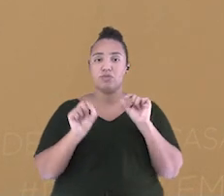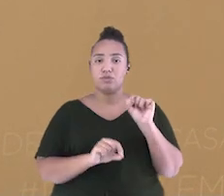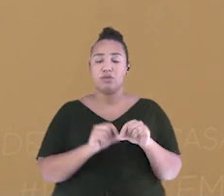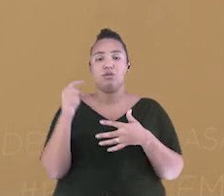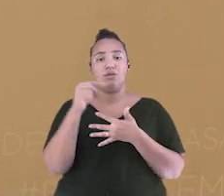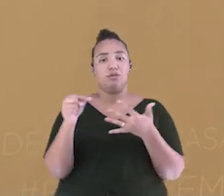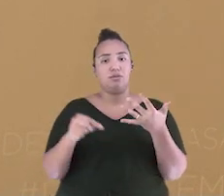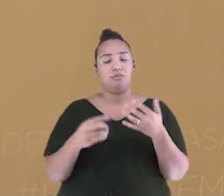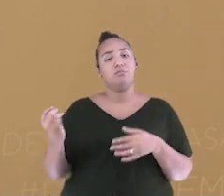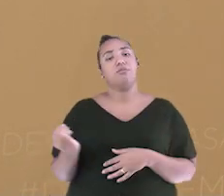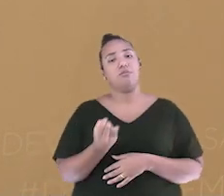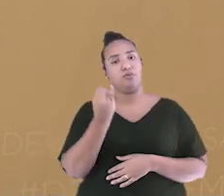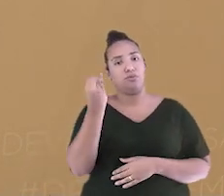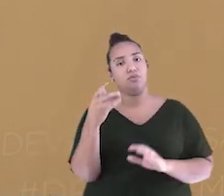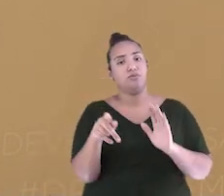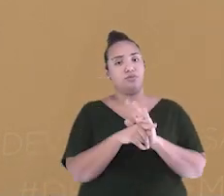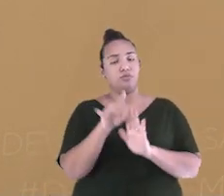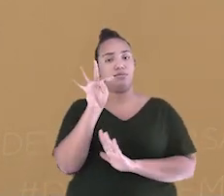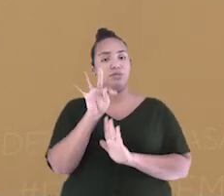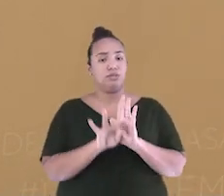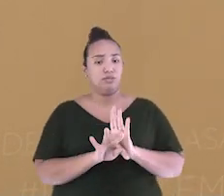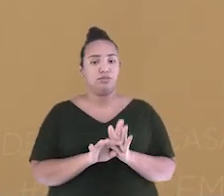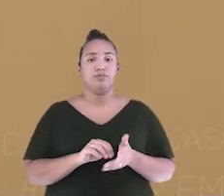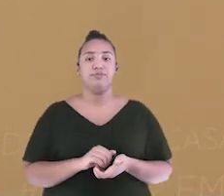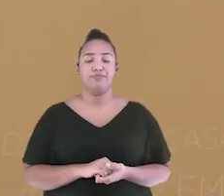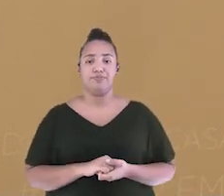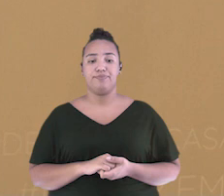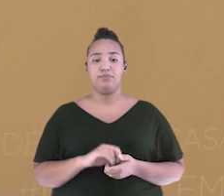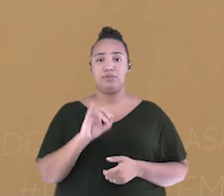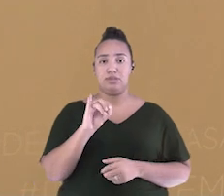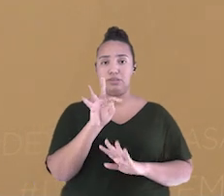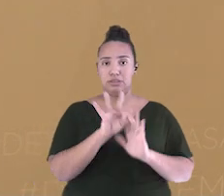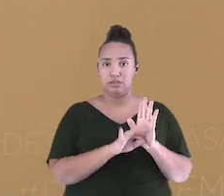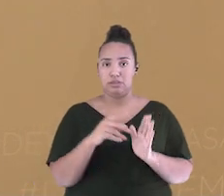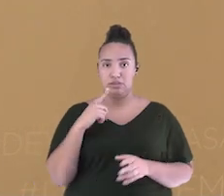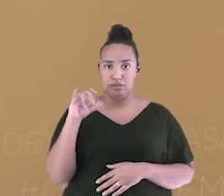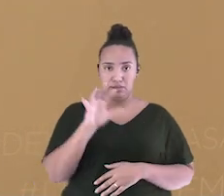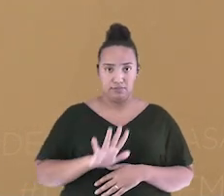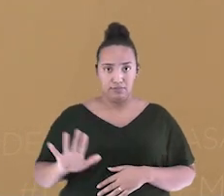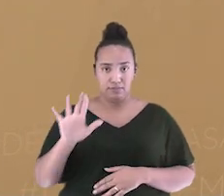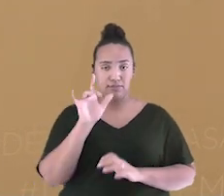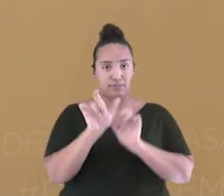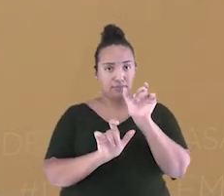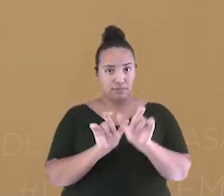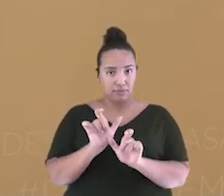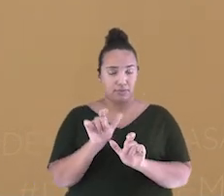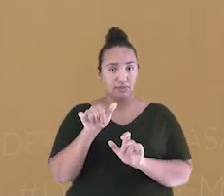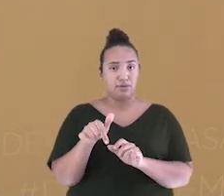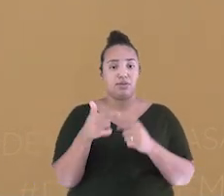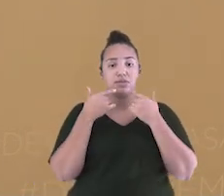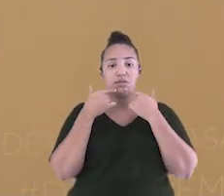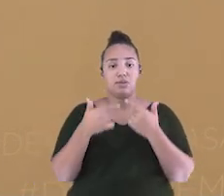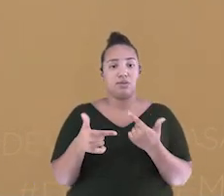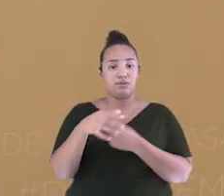a importância dos elementos que completam um texto. Quando um texto tem imagens e palavras, a linguagem é